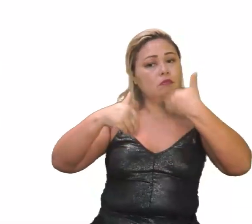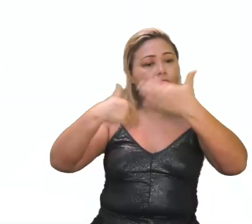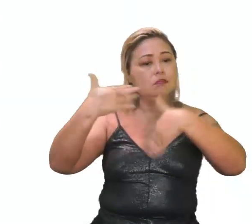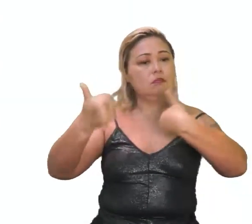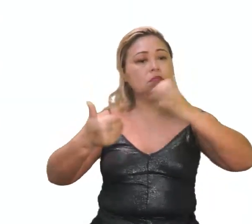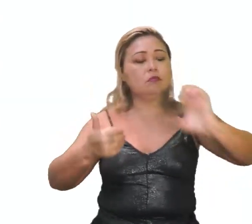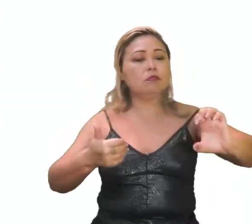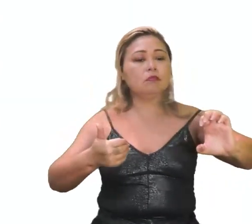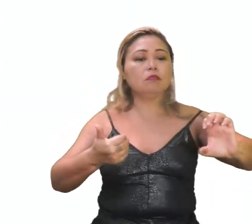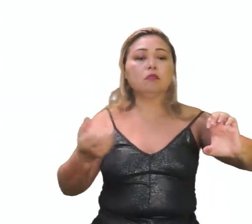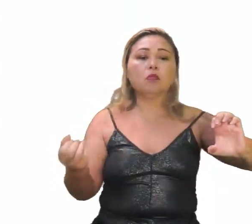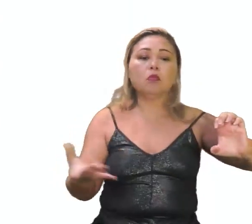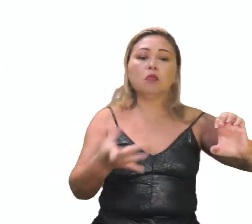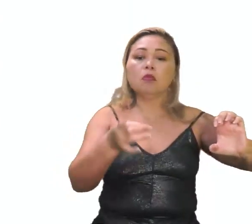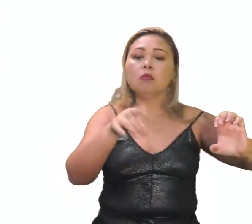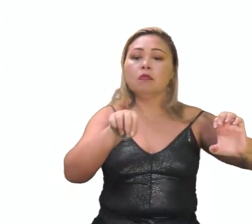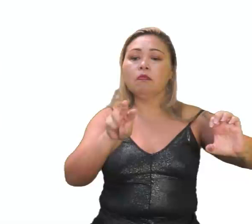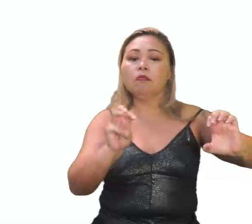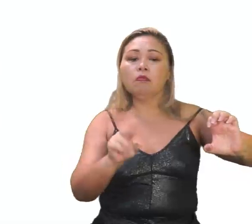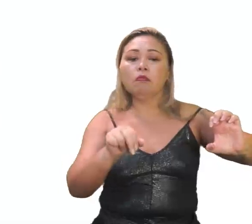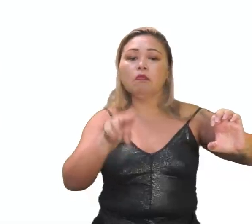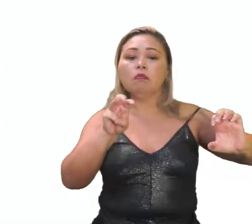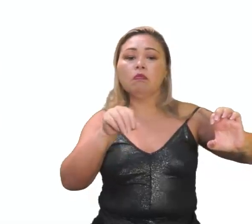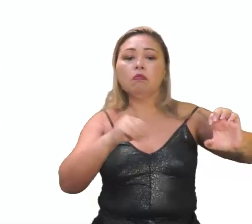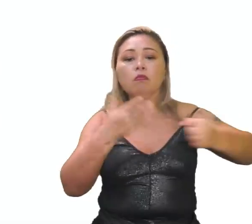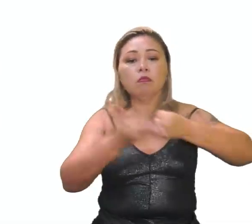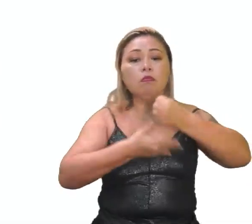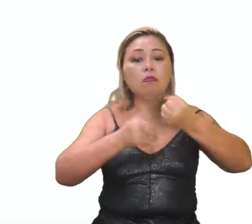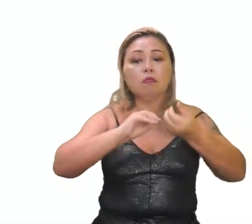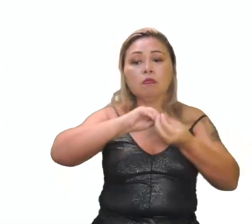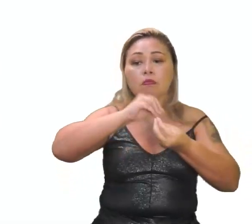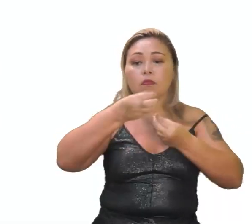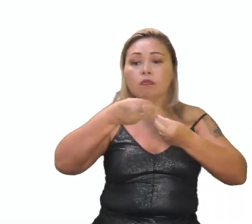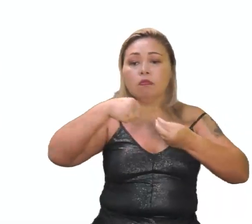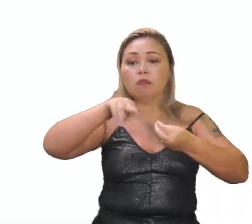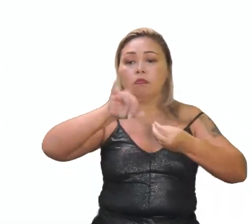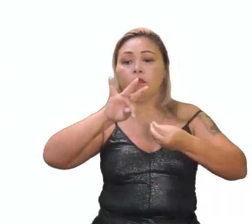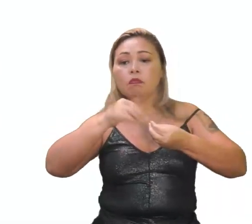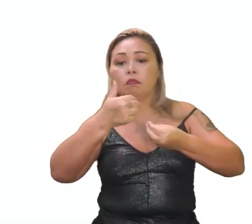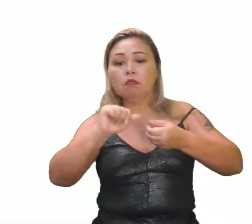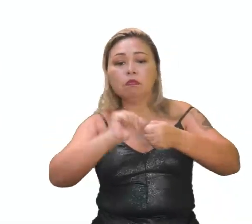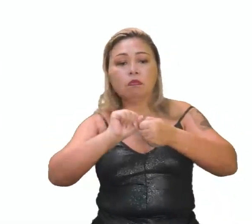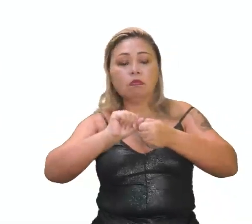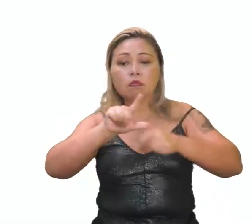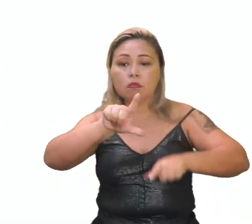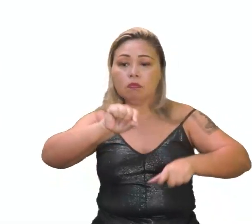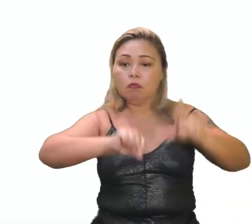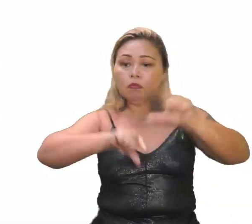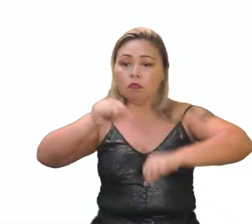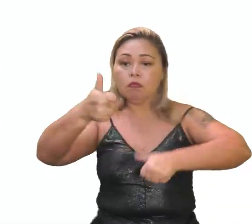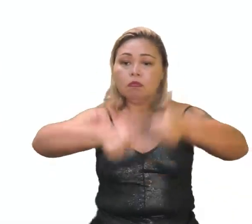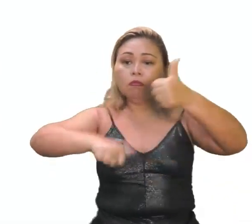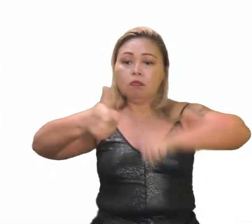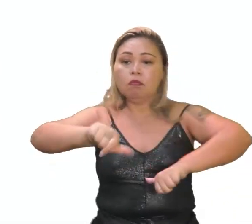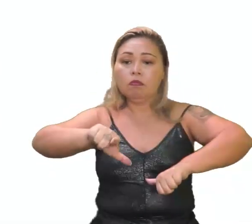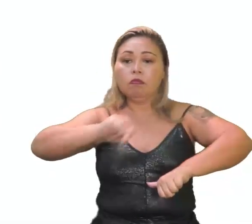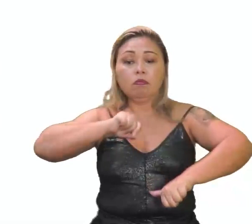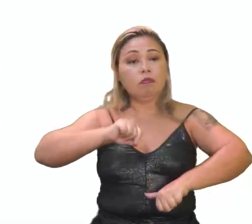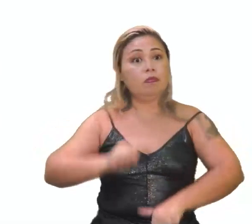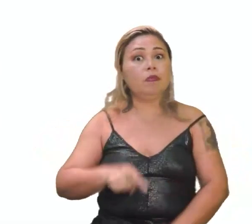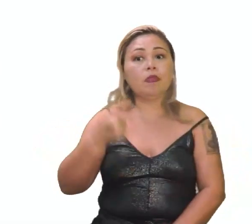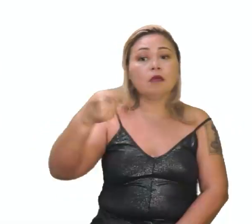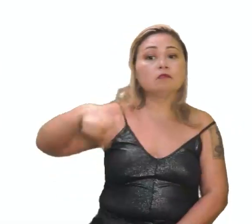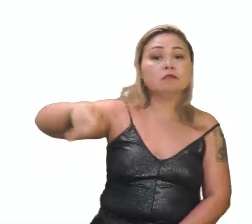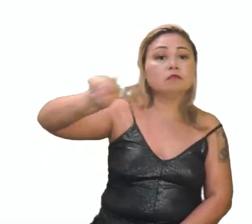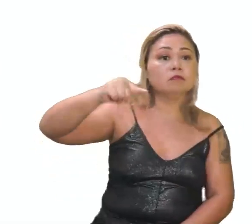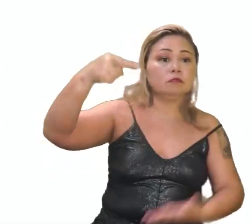E letra E, o neodarwinismo, baseado na mutação e na seleção natural.